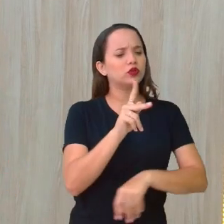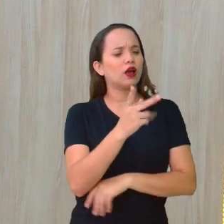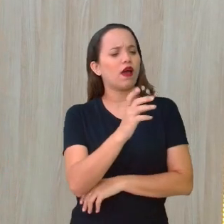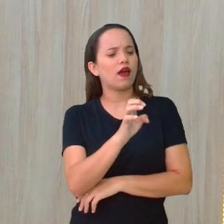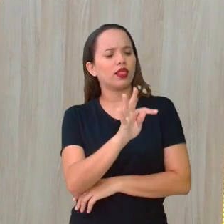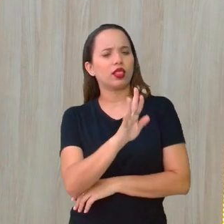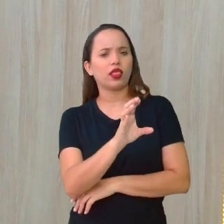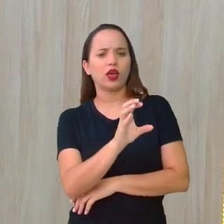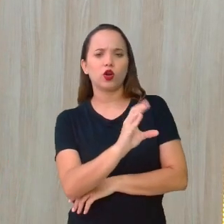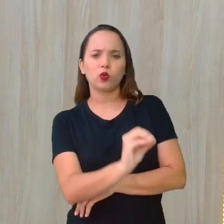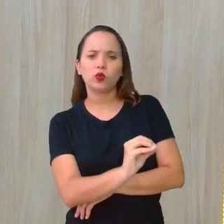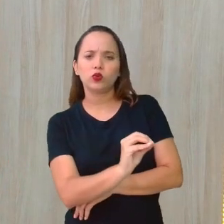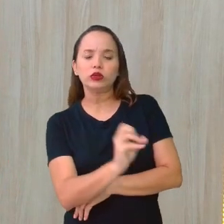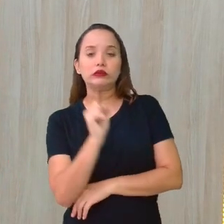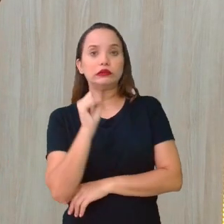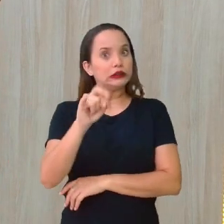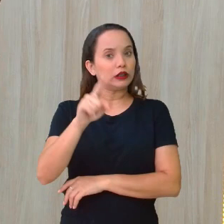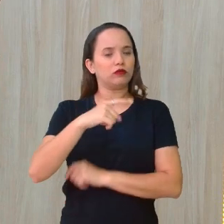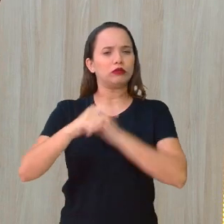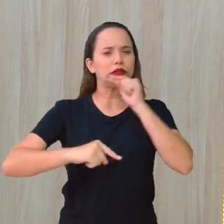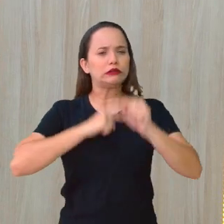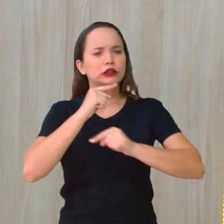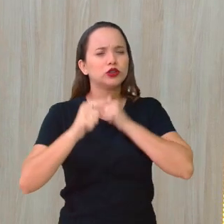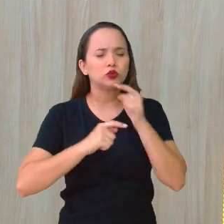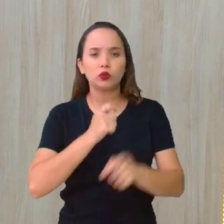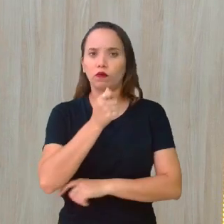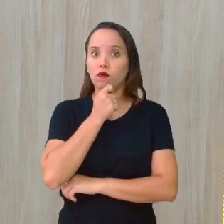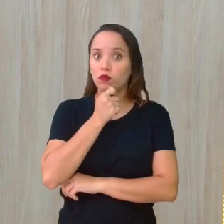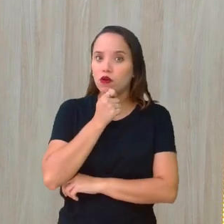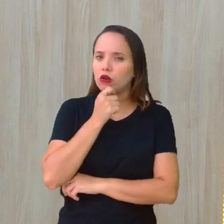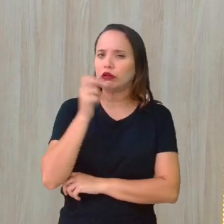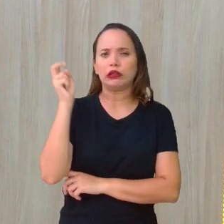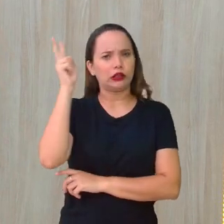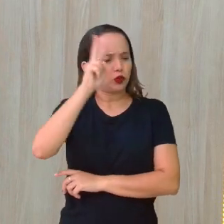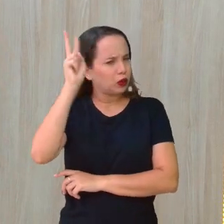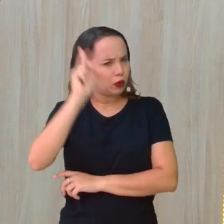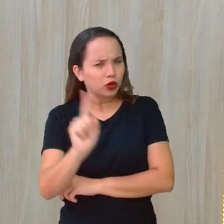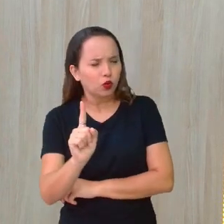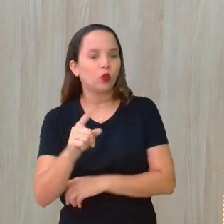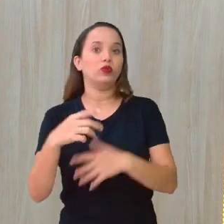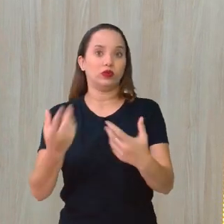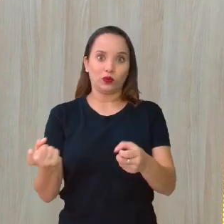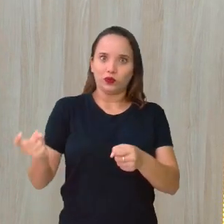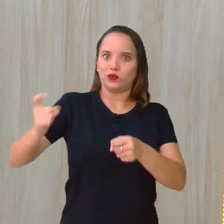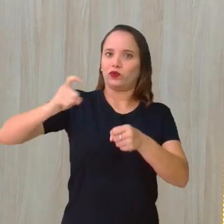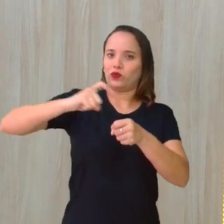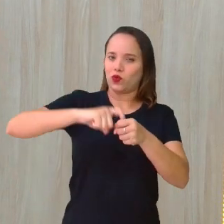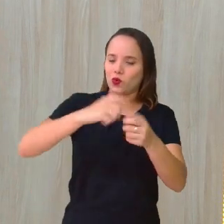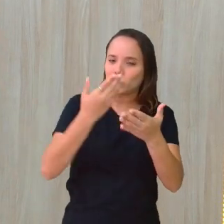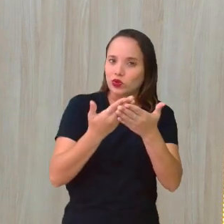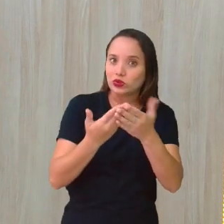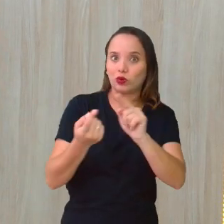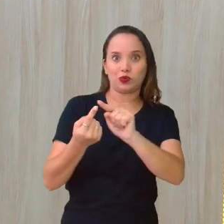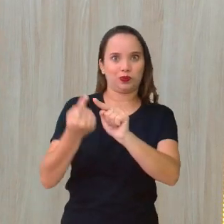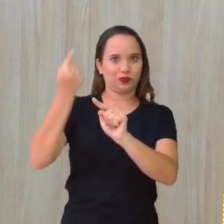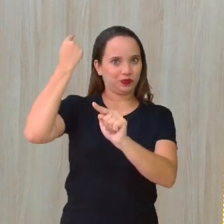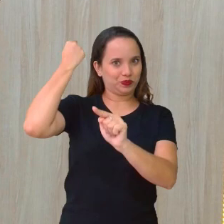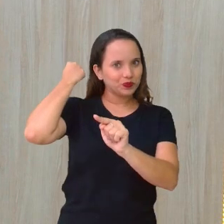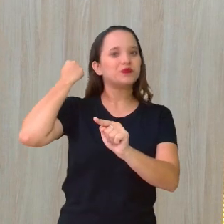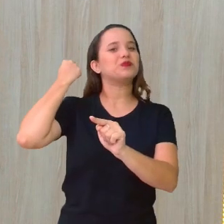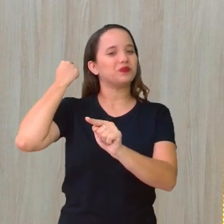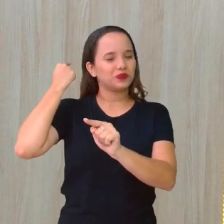Se você, por acaso, ficou na dúvida aí, eita, prof, não lembro, homogênea, heterogênea, dá uma olhadinha nas aulas anteriores aí, tá